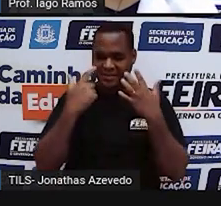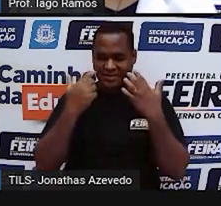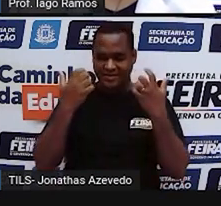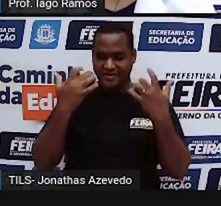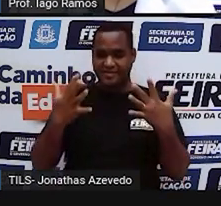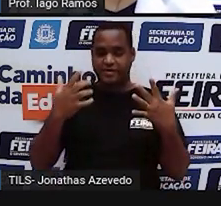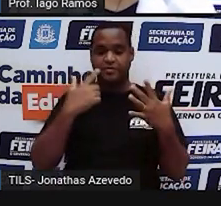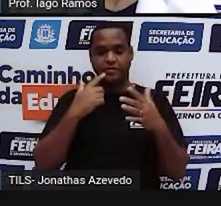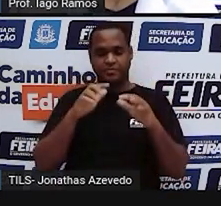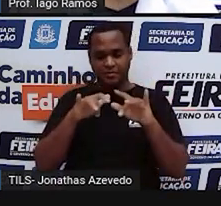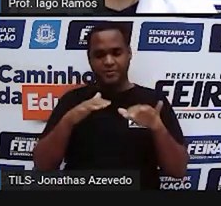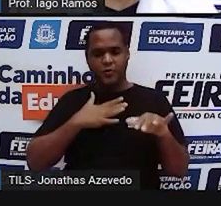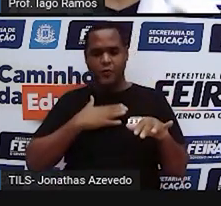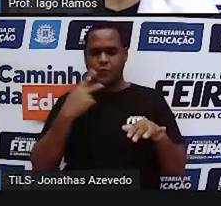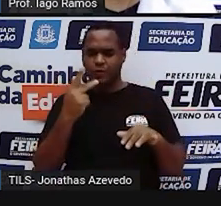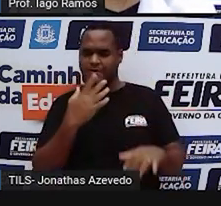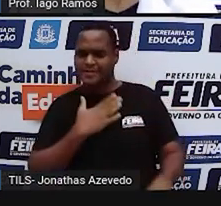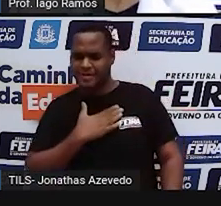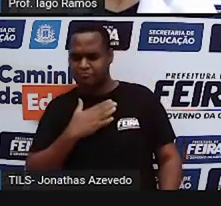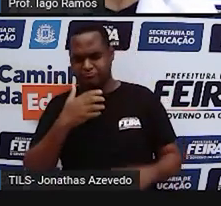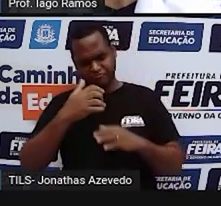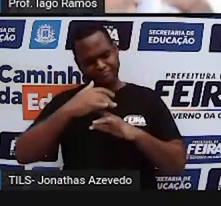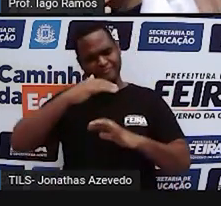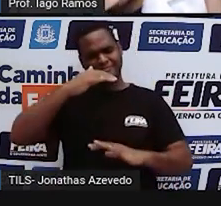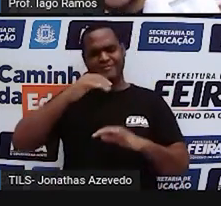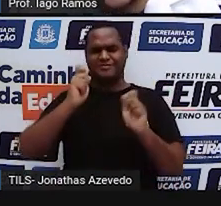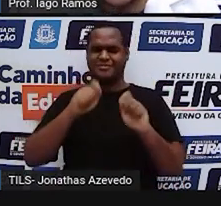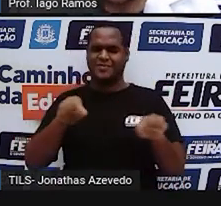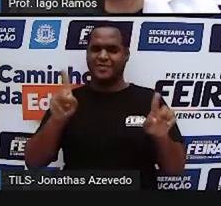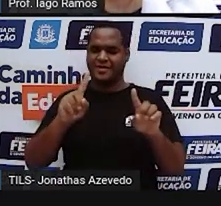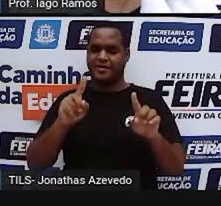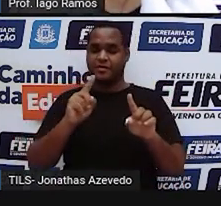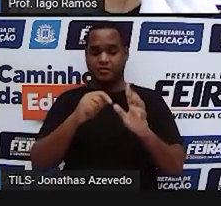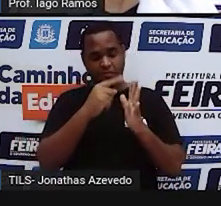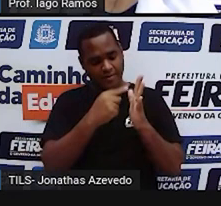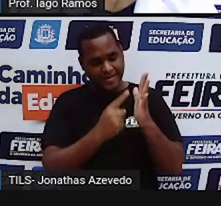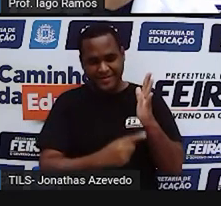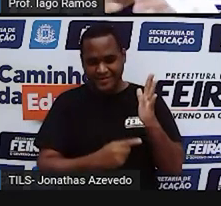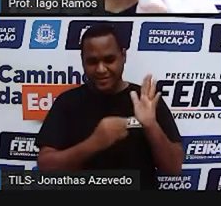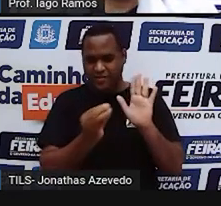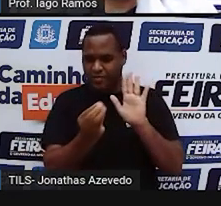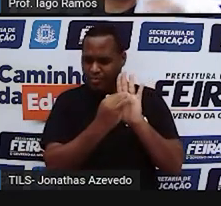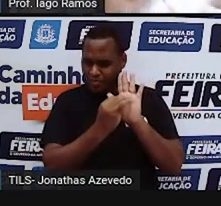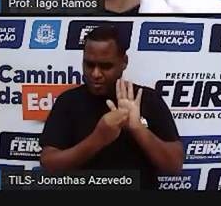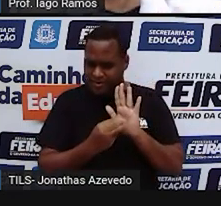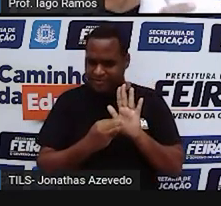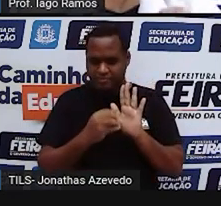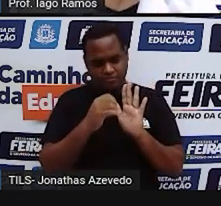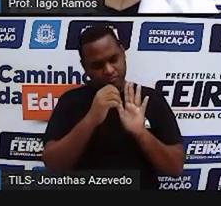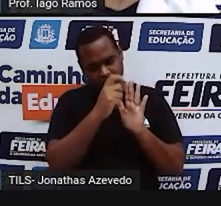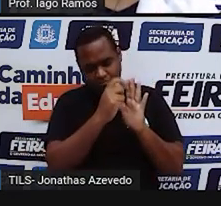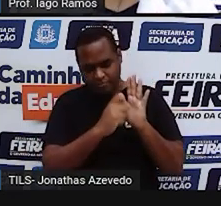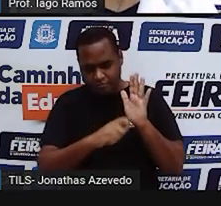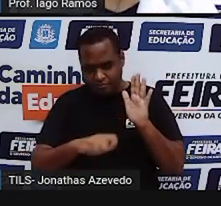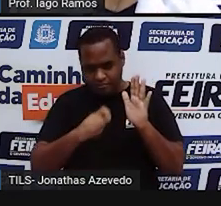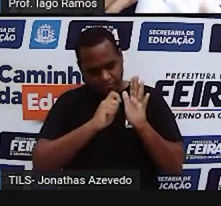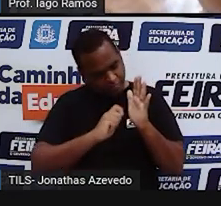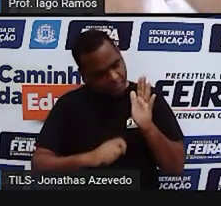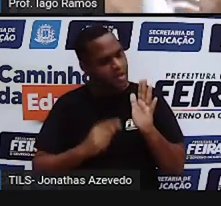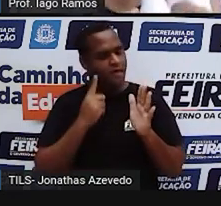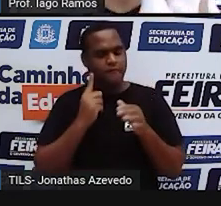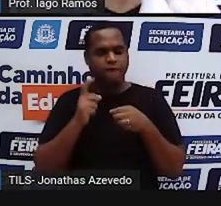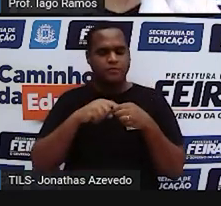comentário Zinho do que você mais gostou nada grande né deixa registrado no seu caderno quando precisar você volta você